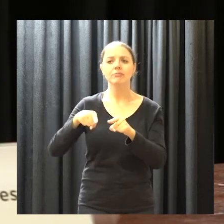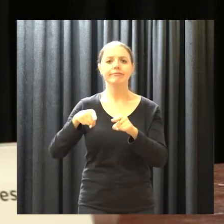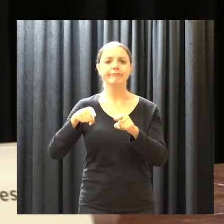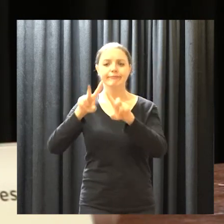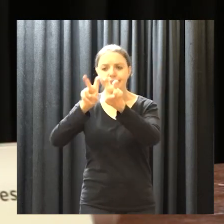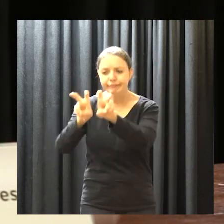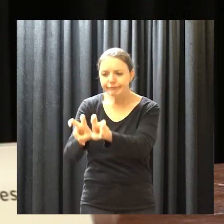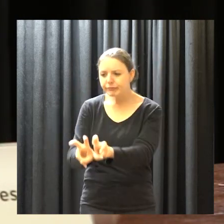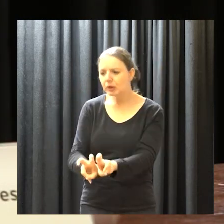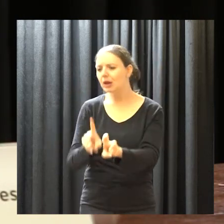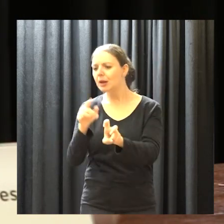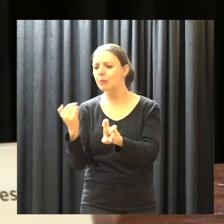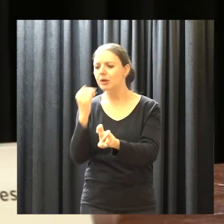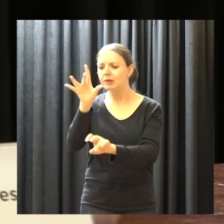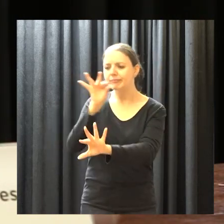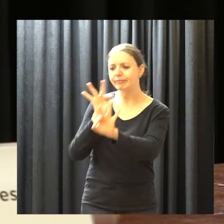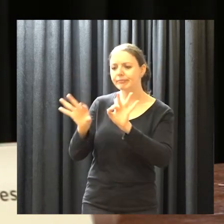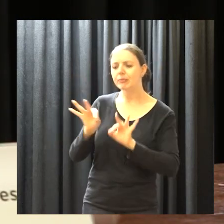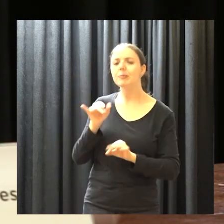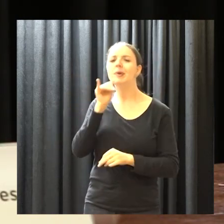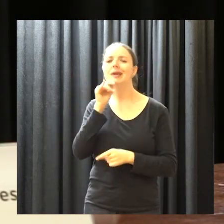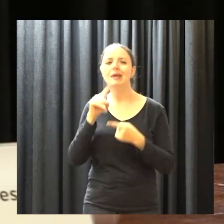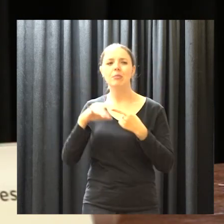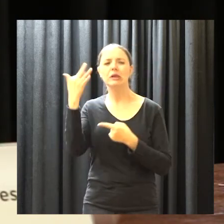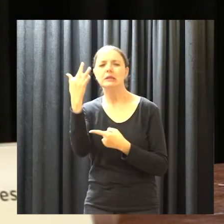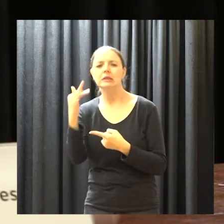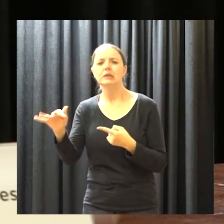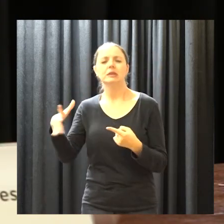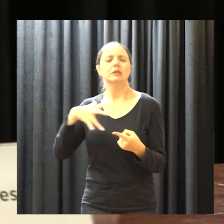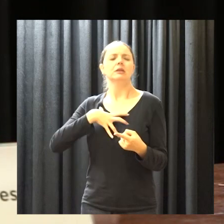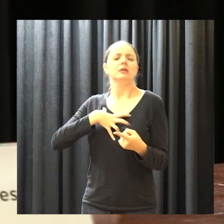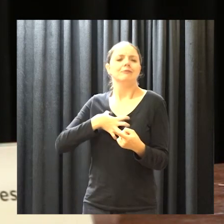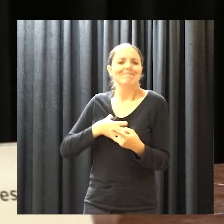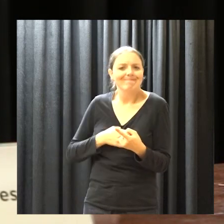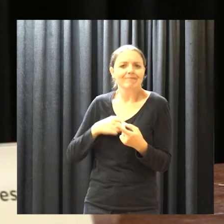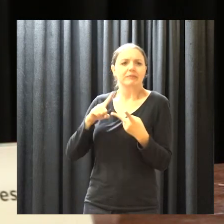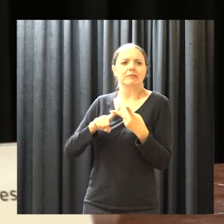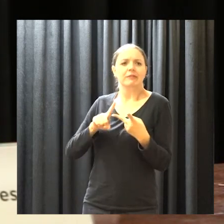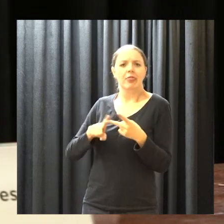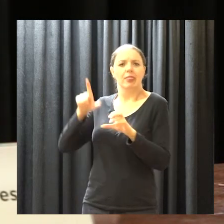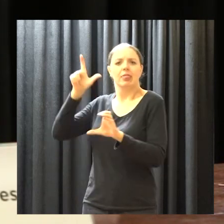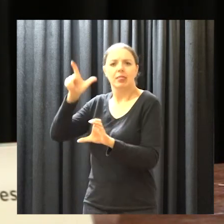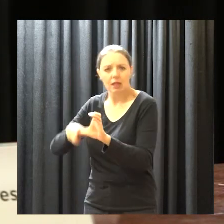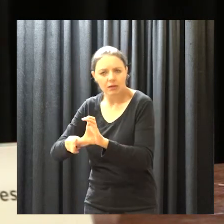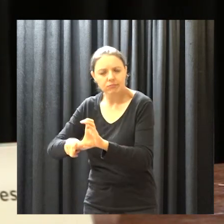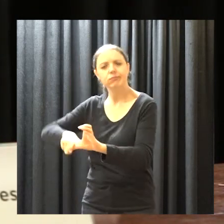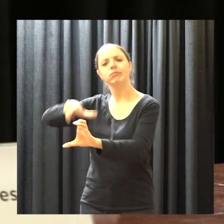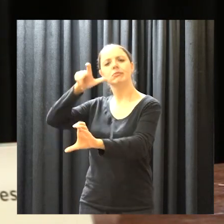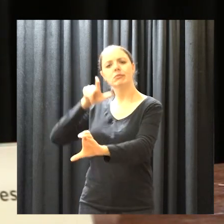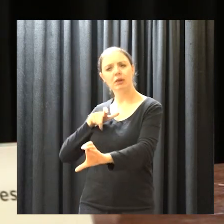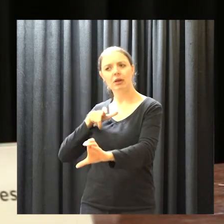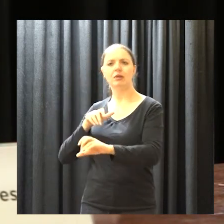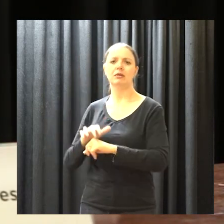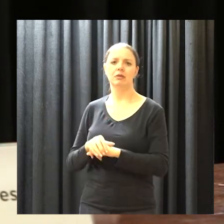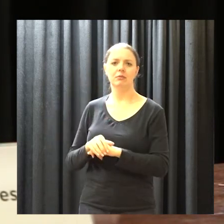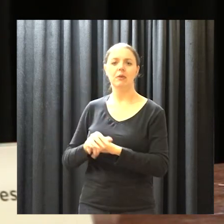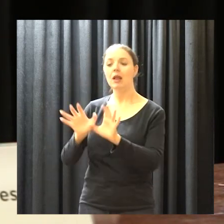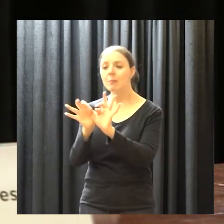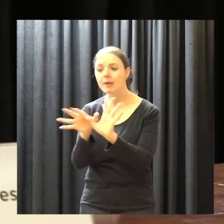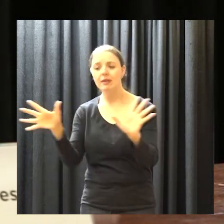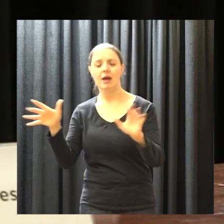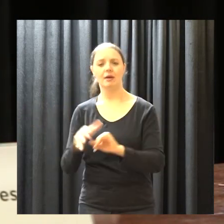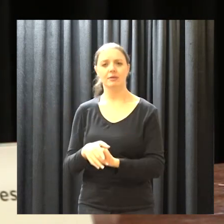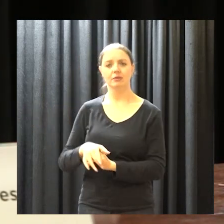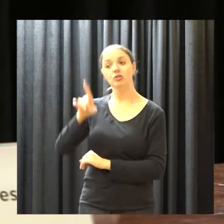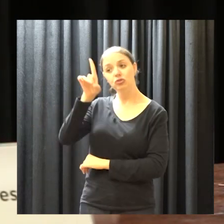a dor, a dependência, a interdependência e o direito ao cuidado. Além disso, também aponta